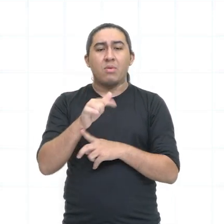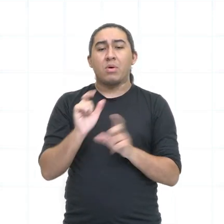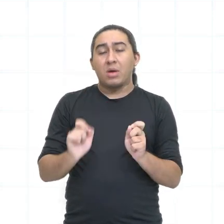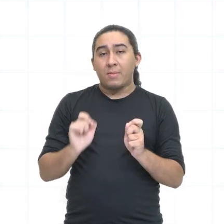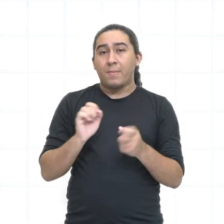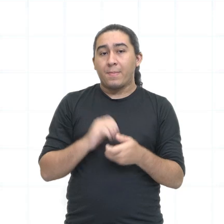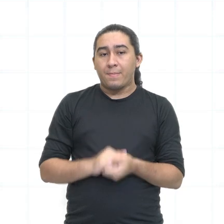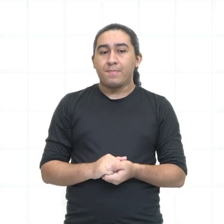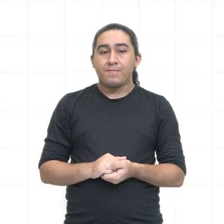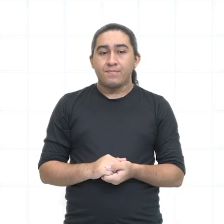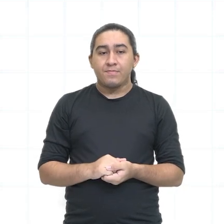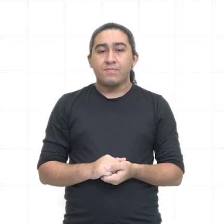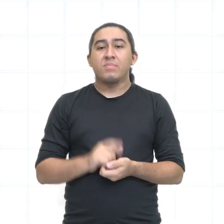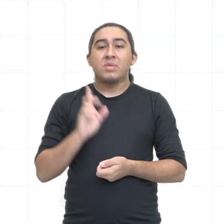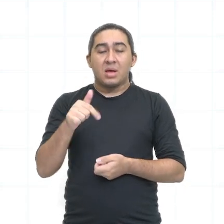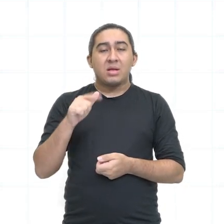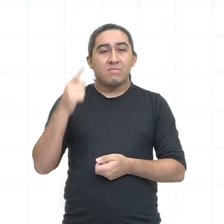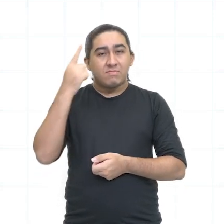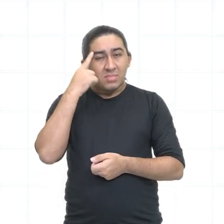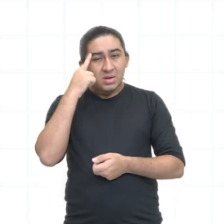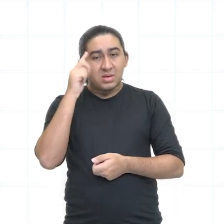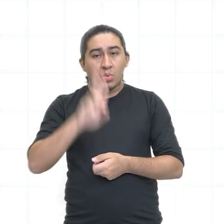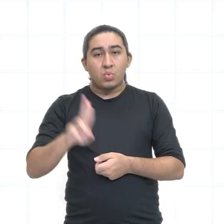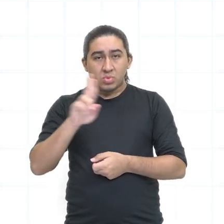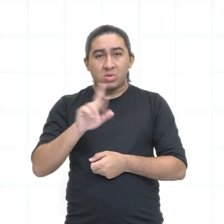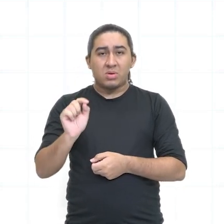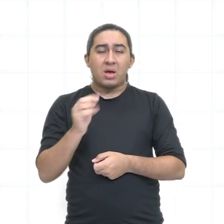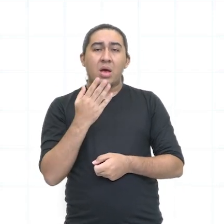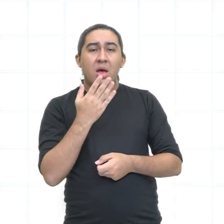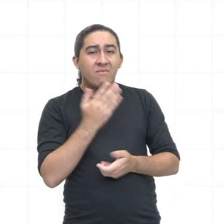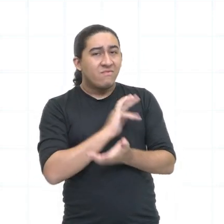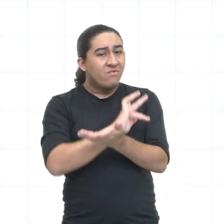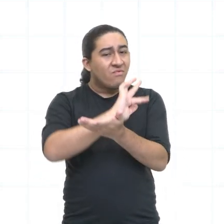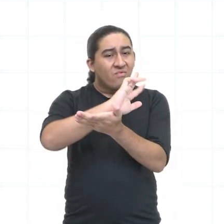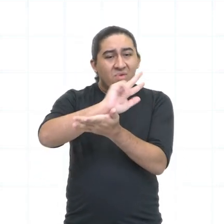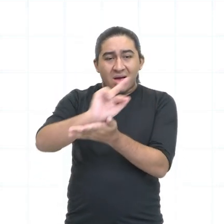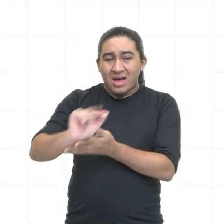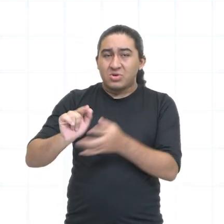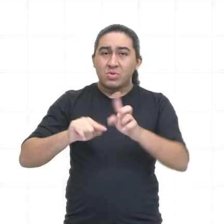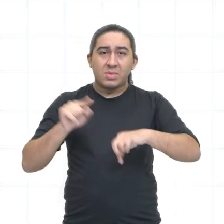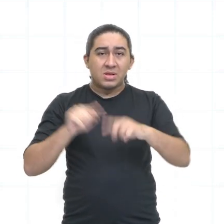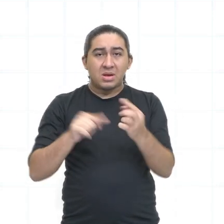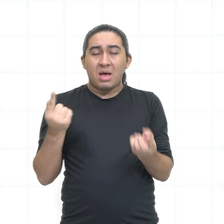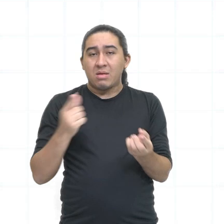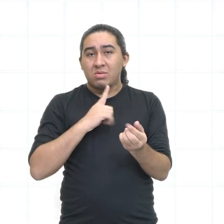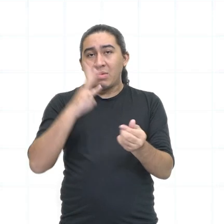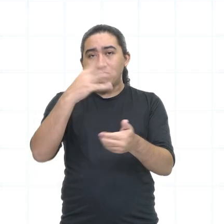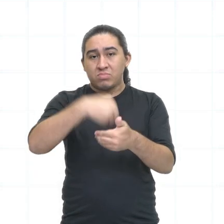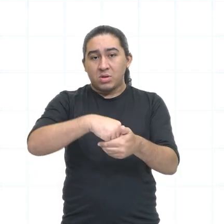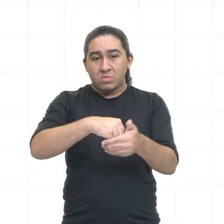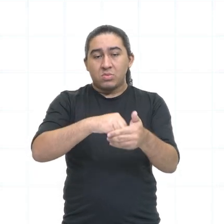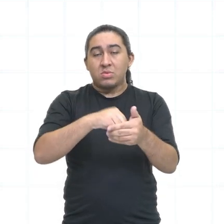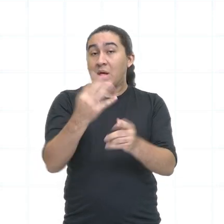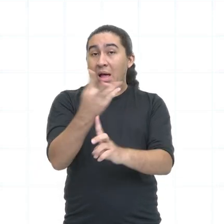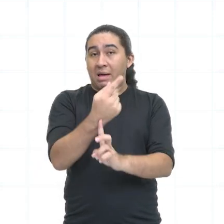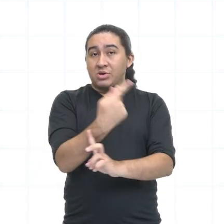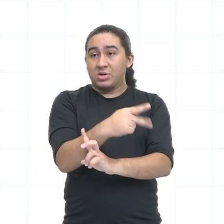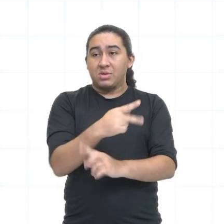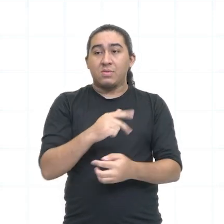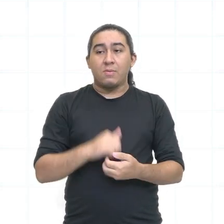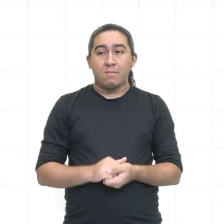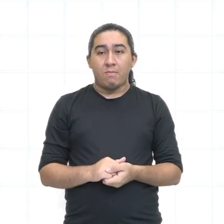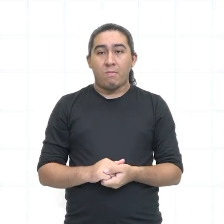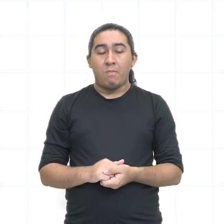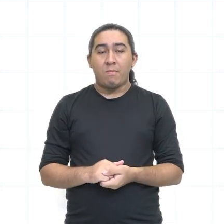trabalha nas suas obras, ele utiliza comida, chocolate, diamante, até lixo. E agora nós vamos